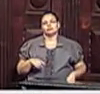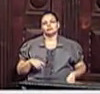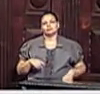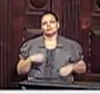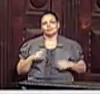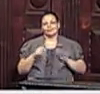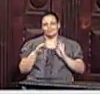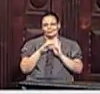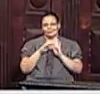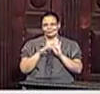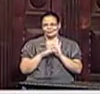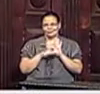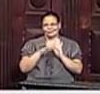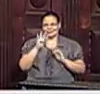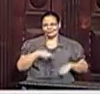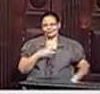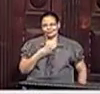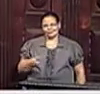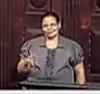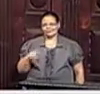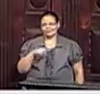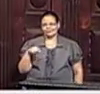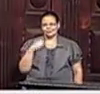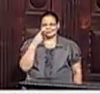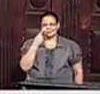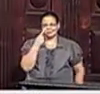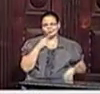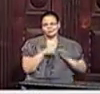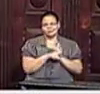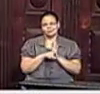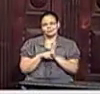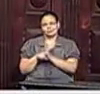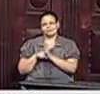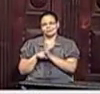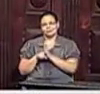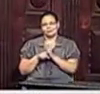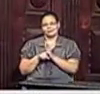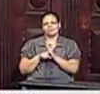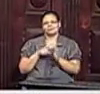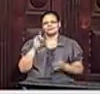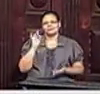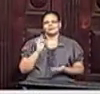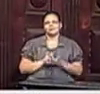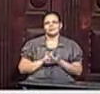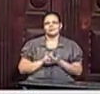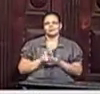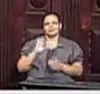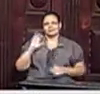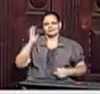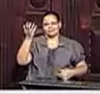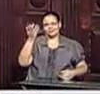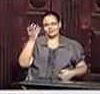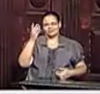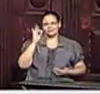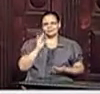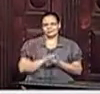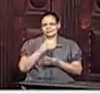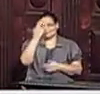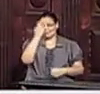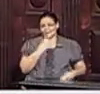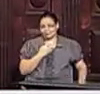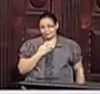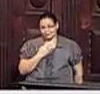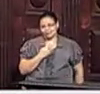estratifica esses dados, nós vamos verificar a real situação e a real